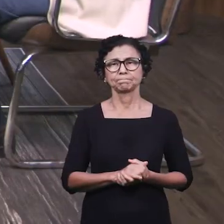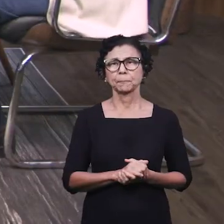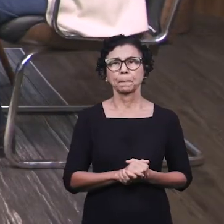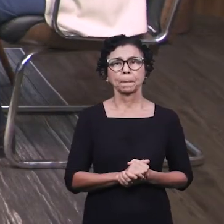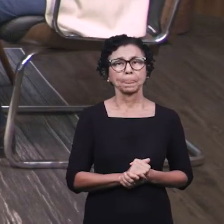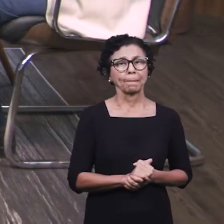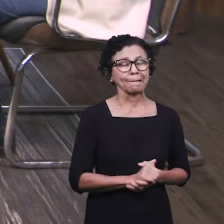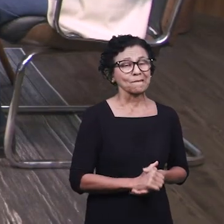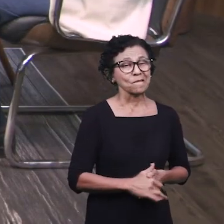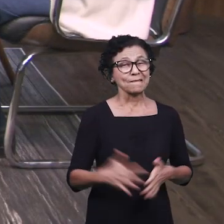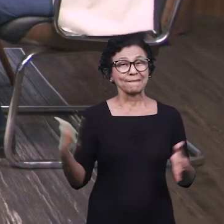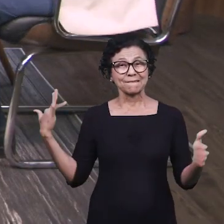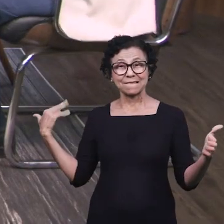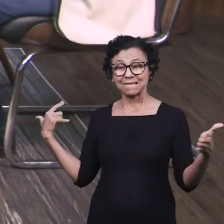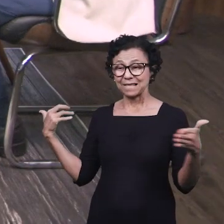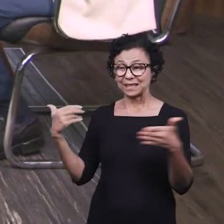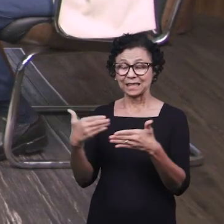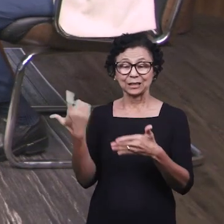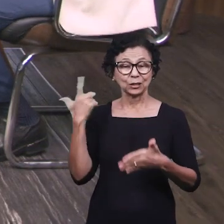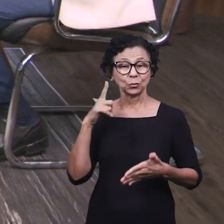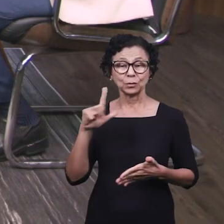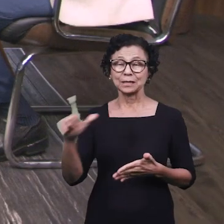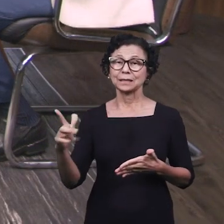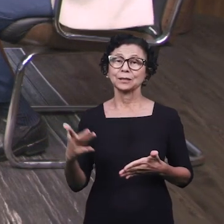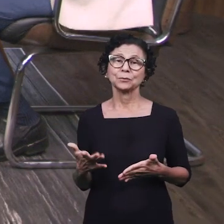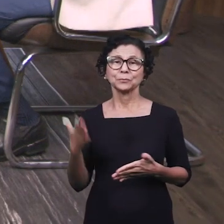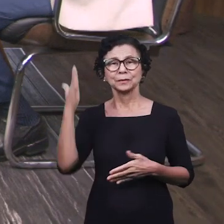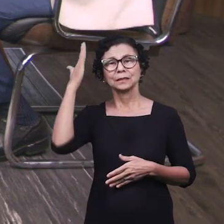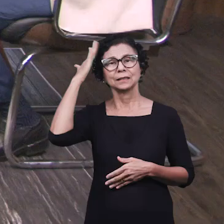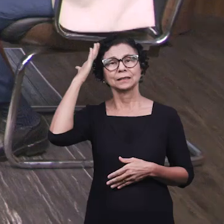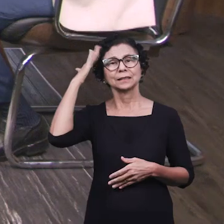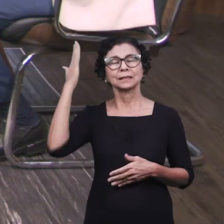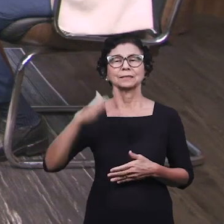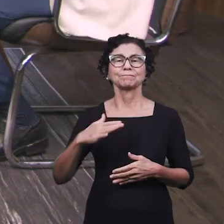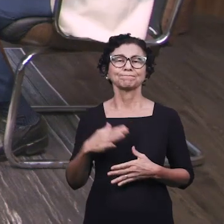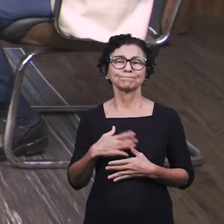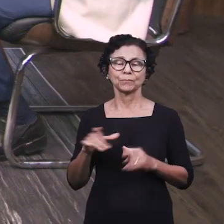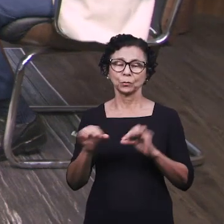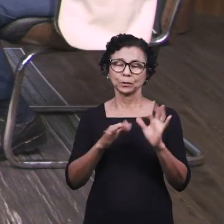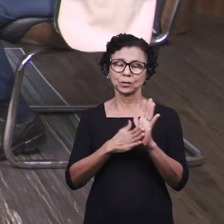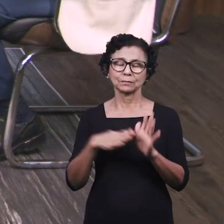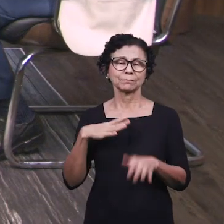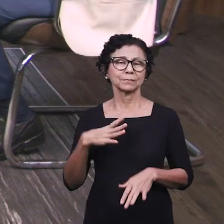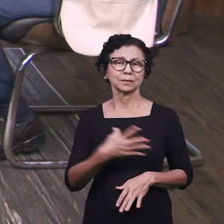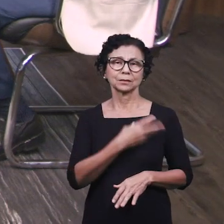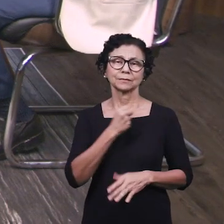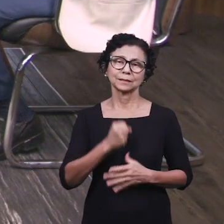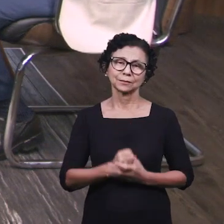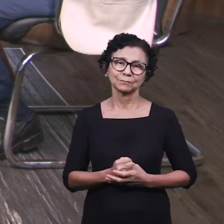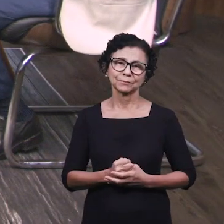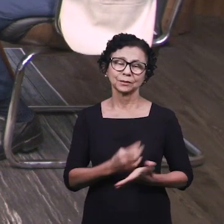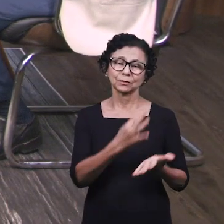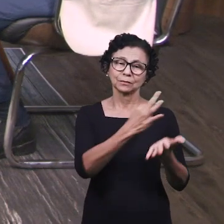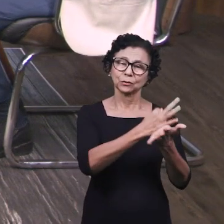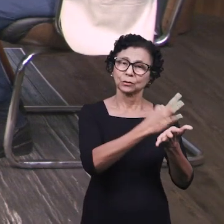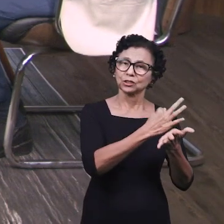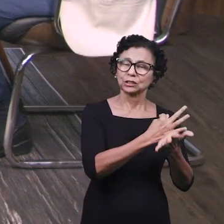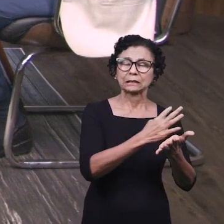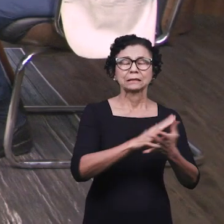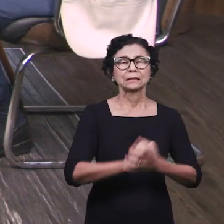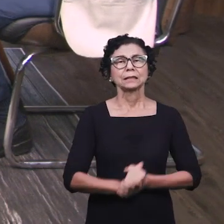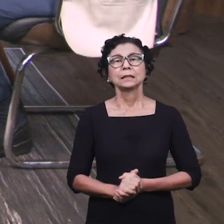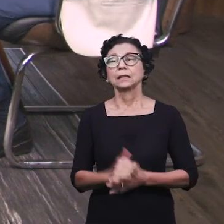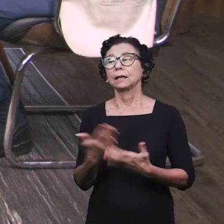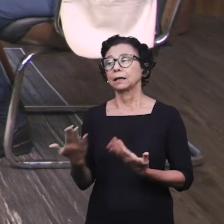Não alcançou até aqui. Pelo contrário, você vê a destruição que está o chamado cristianismo, que viveu de teologia, né? Teologia.